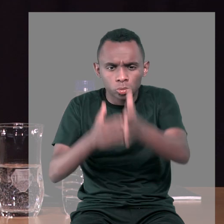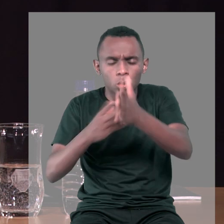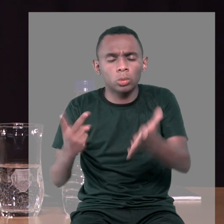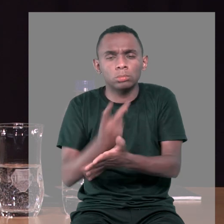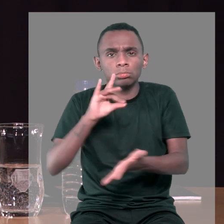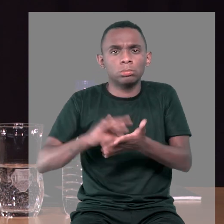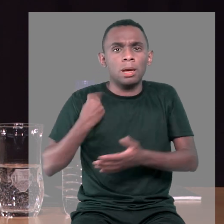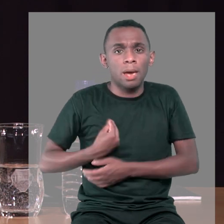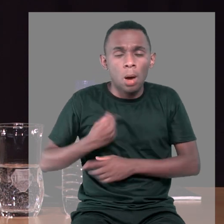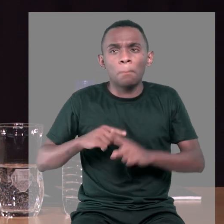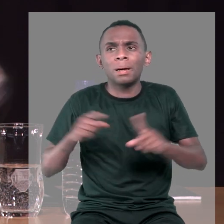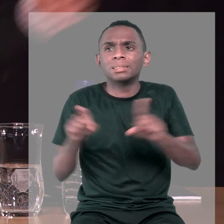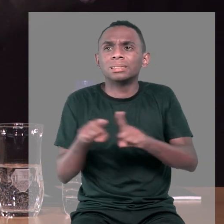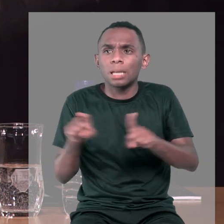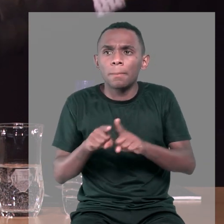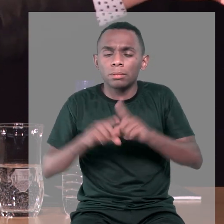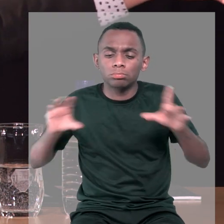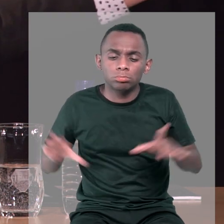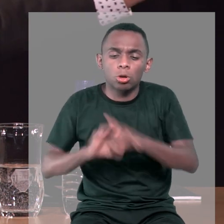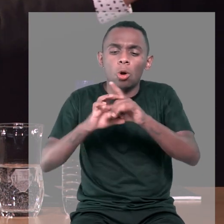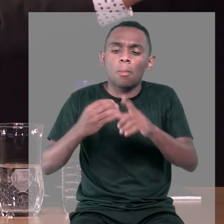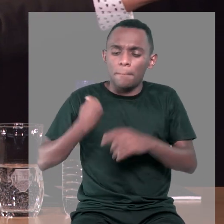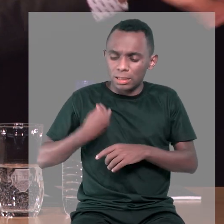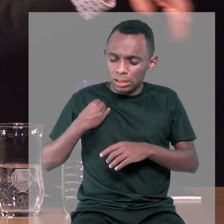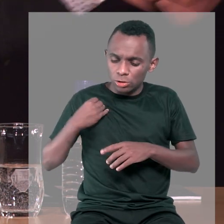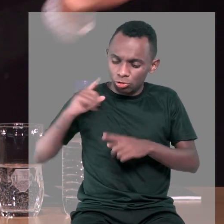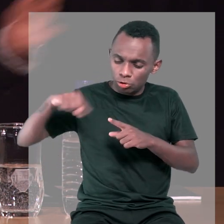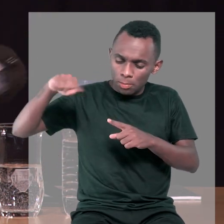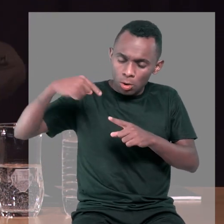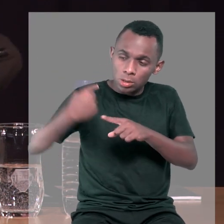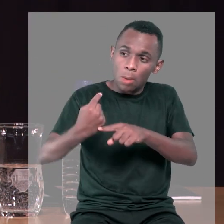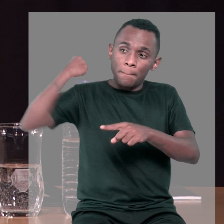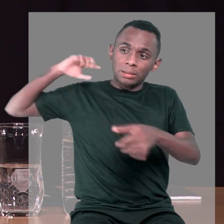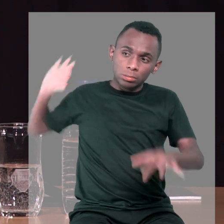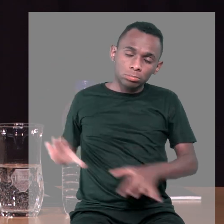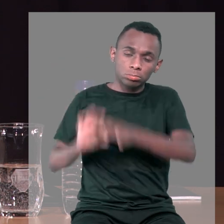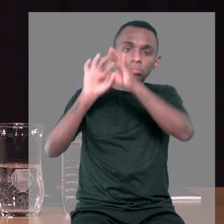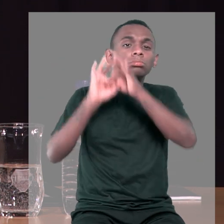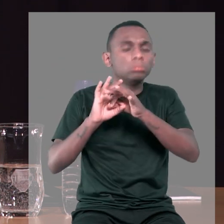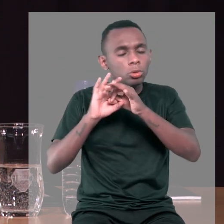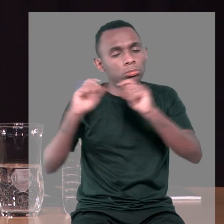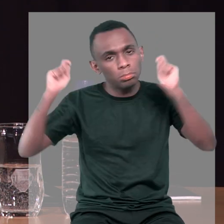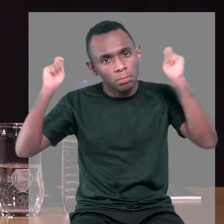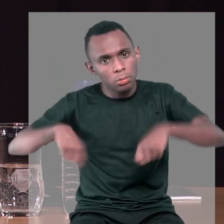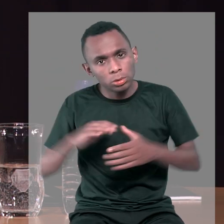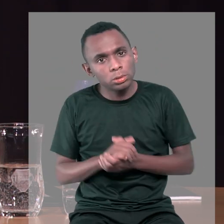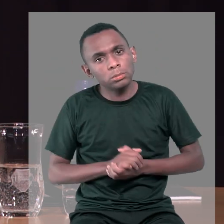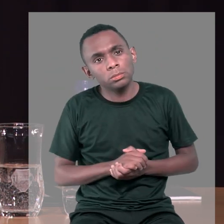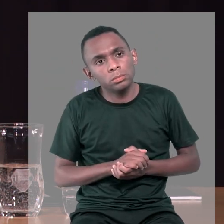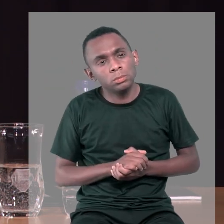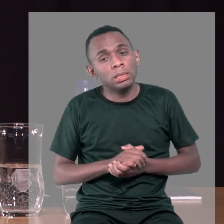herdeira do passado, inclusive dos gregos. Na ideologia nazista